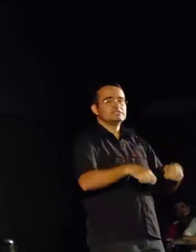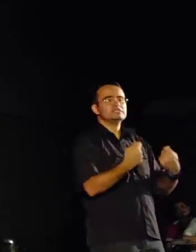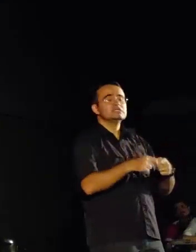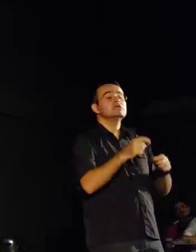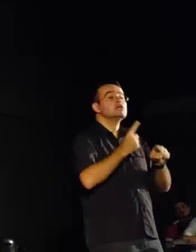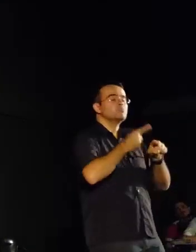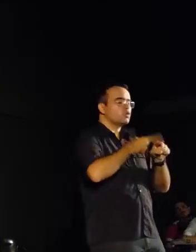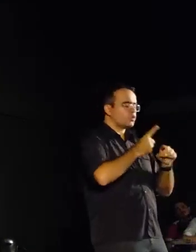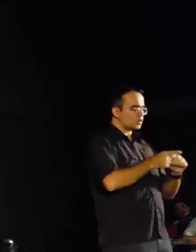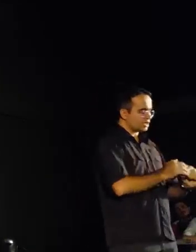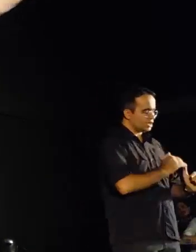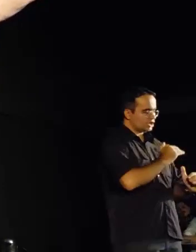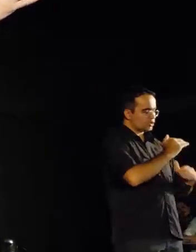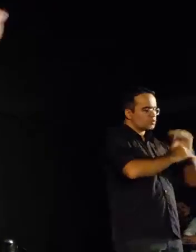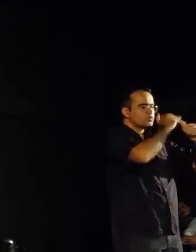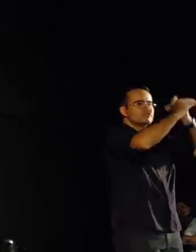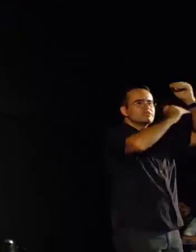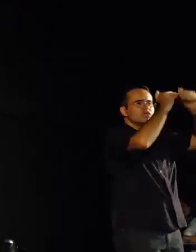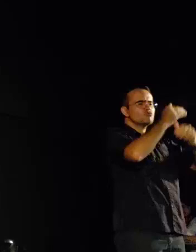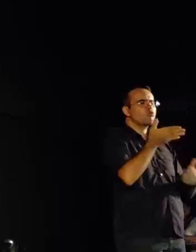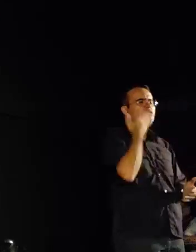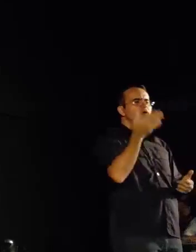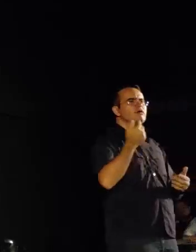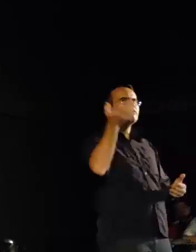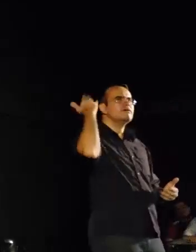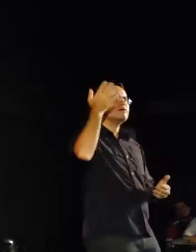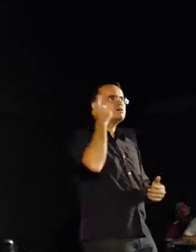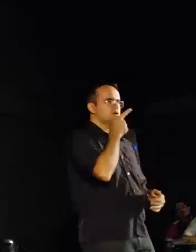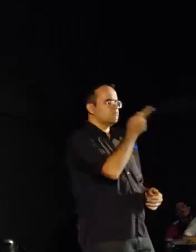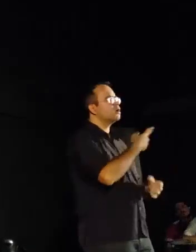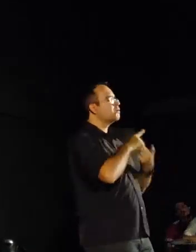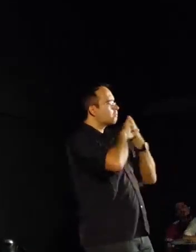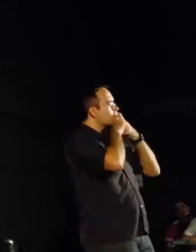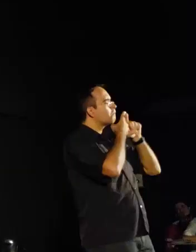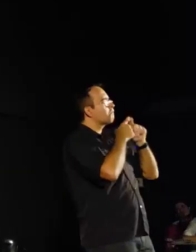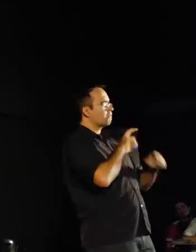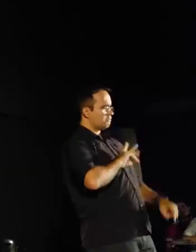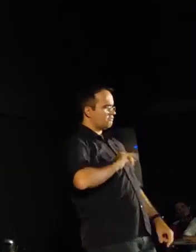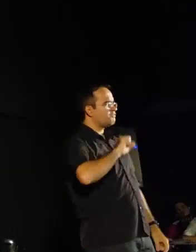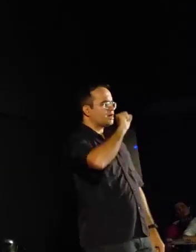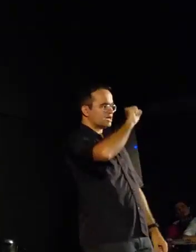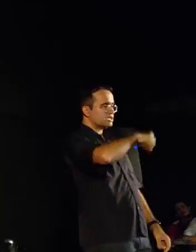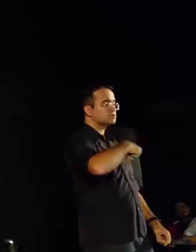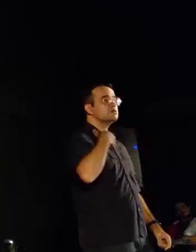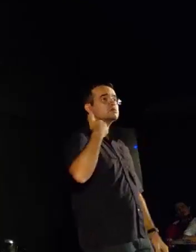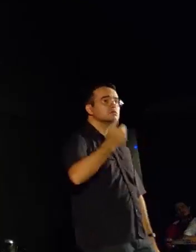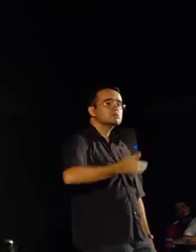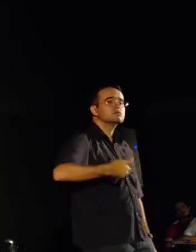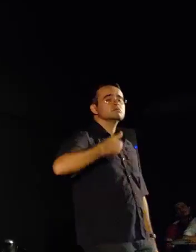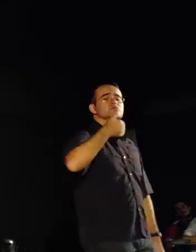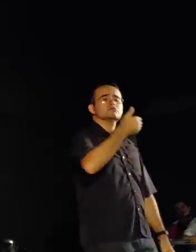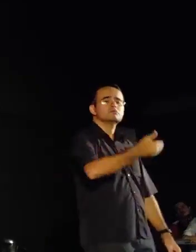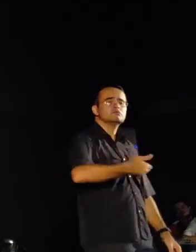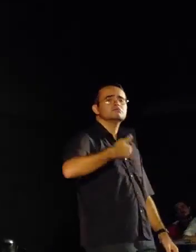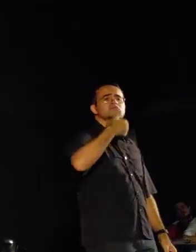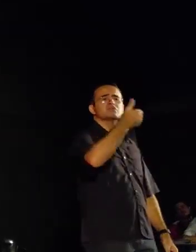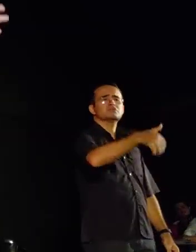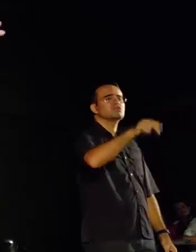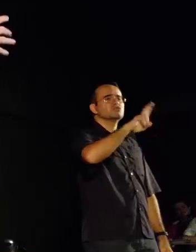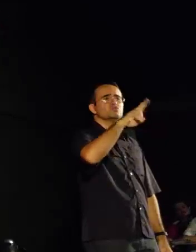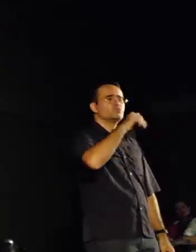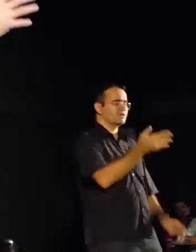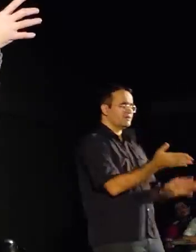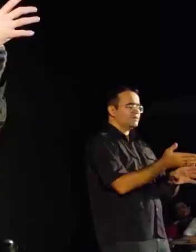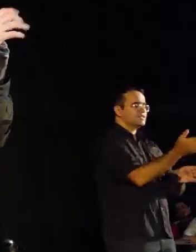desenvolvimento prometido nunca chegaria. Nunca chegaria. A gente fala de